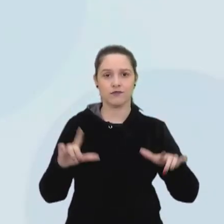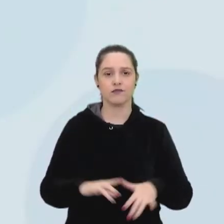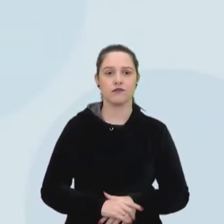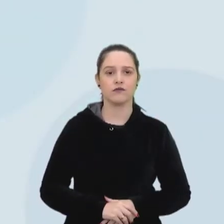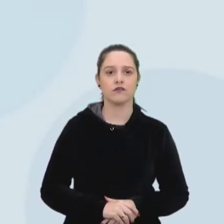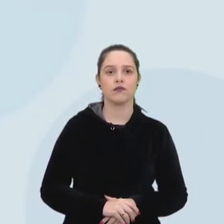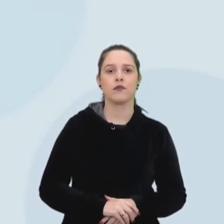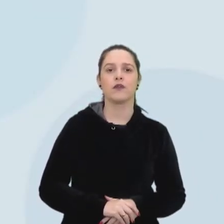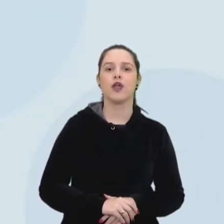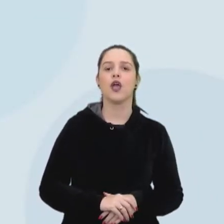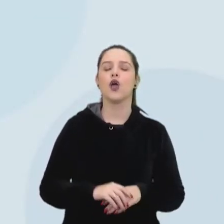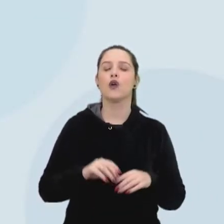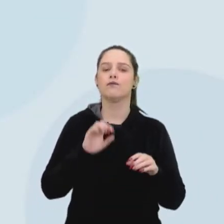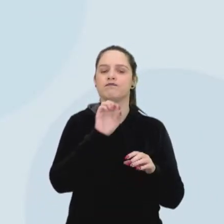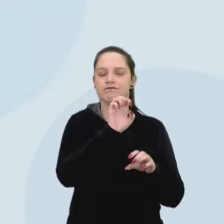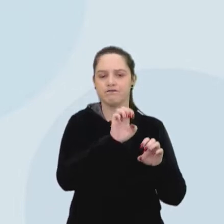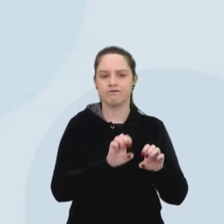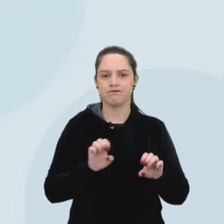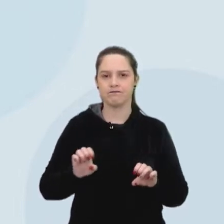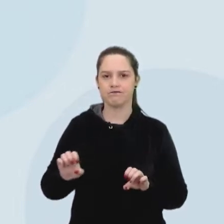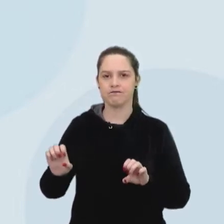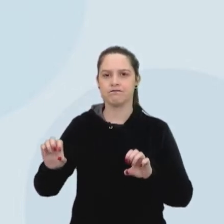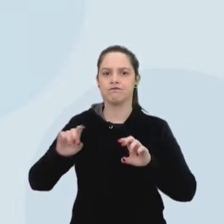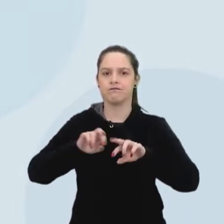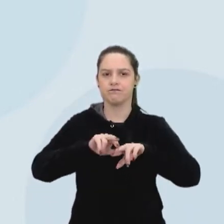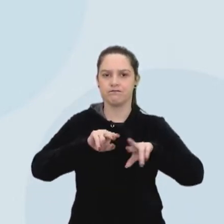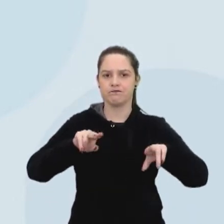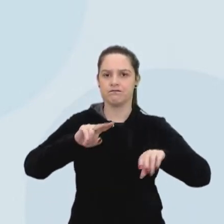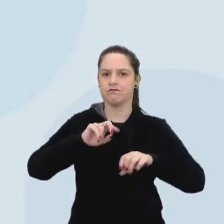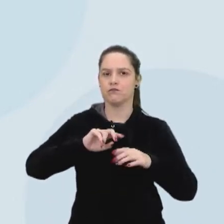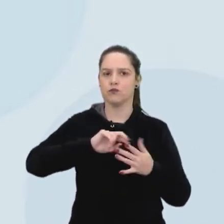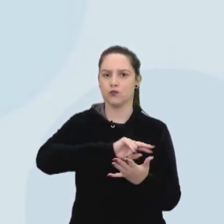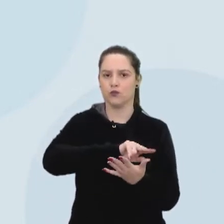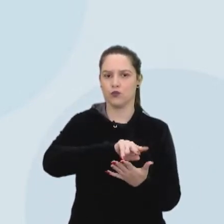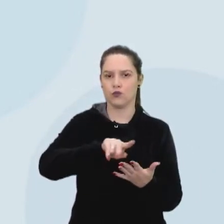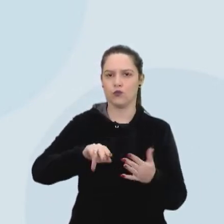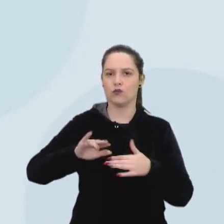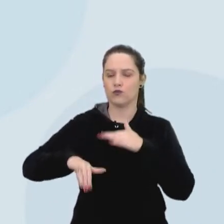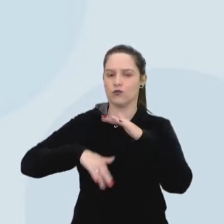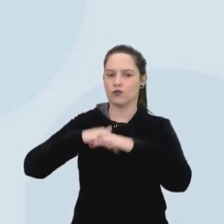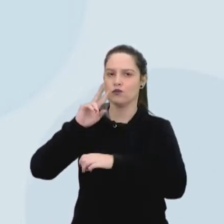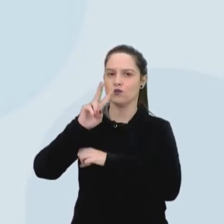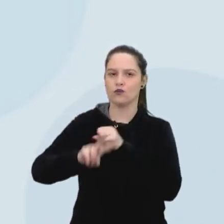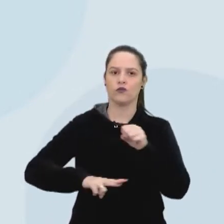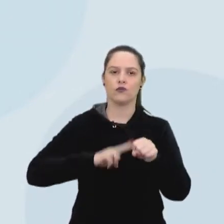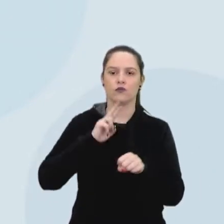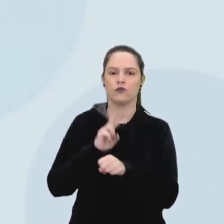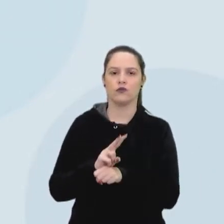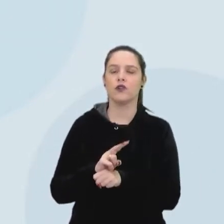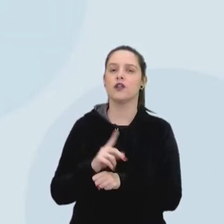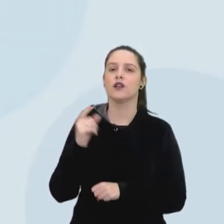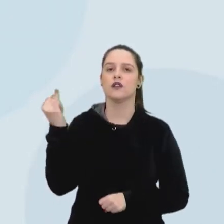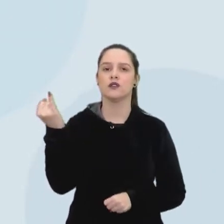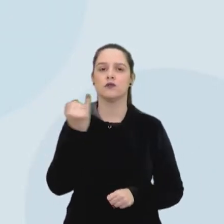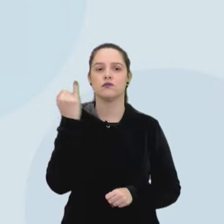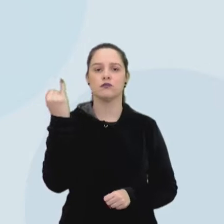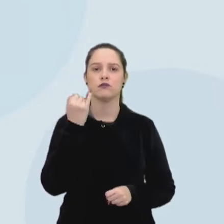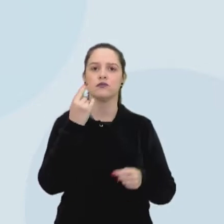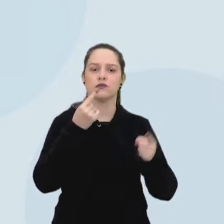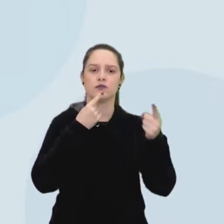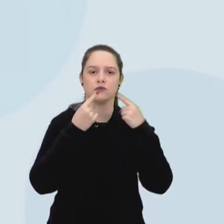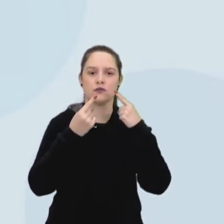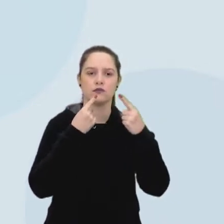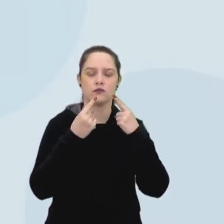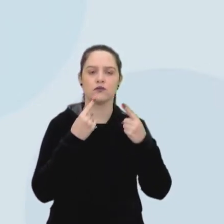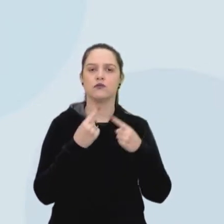esquema representativo aí dos vários componentes do desenvolvimento sustentável, né, e aí a importância da discussão aí da ECO